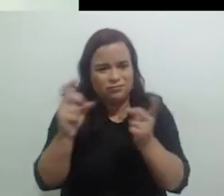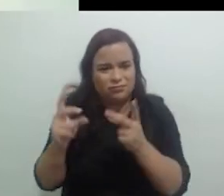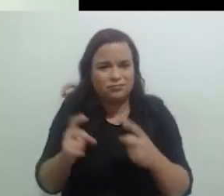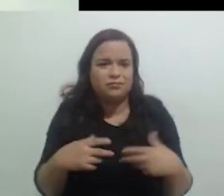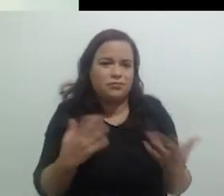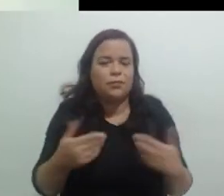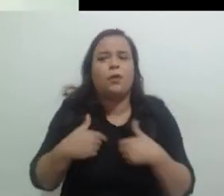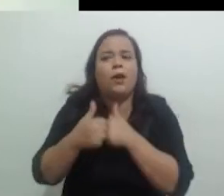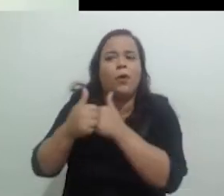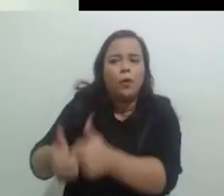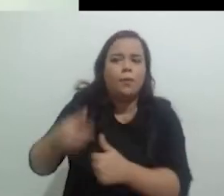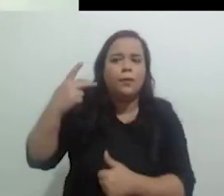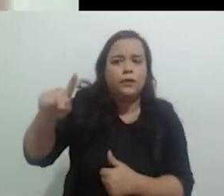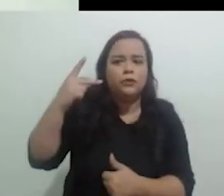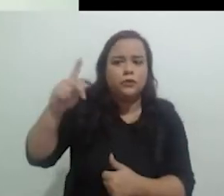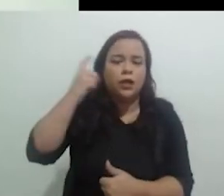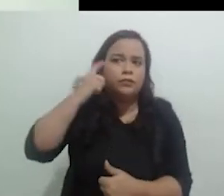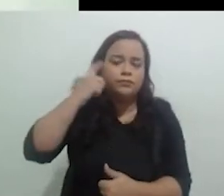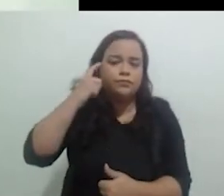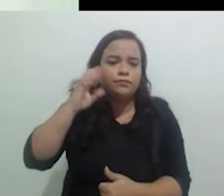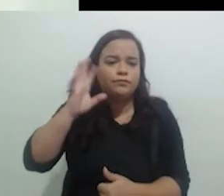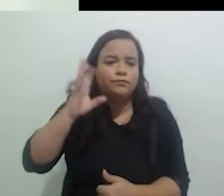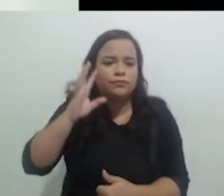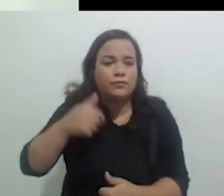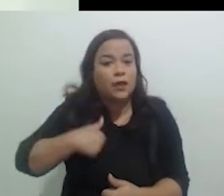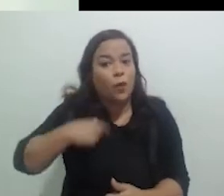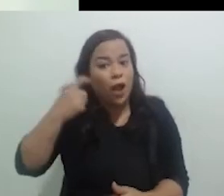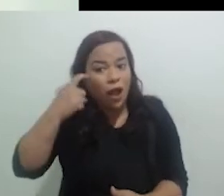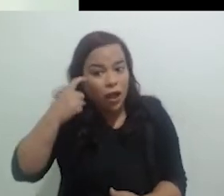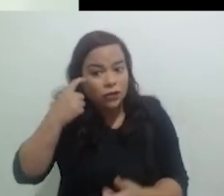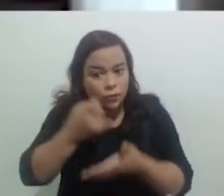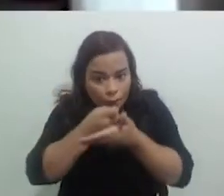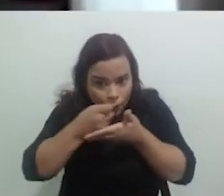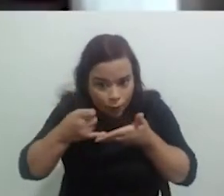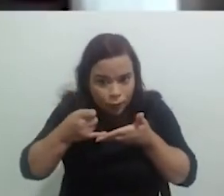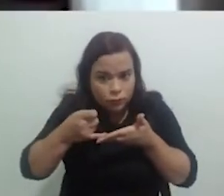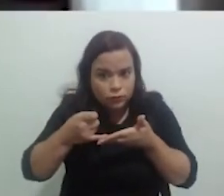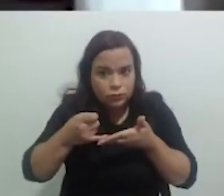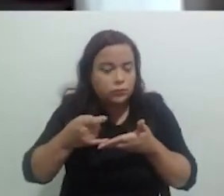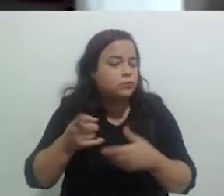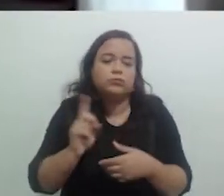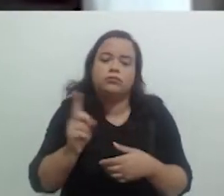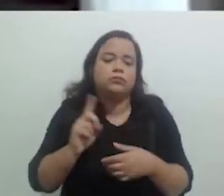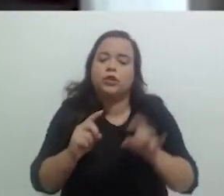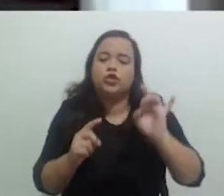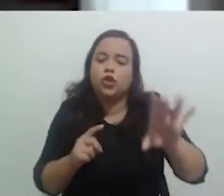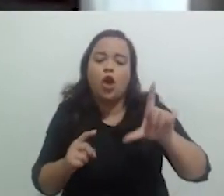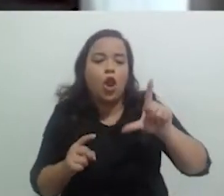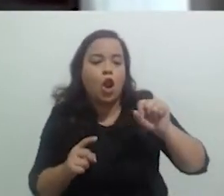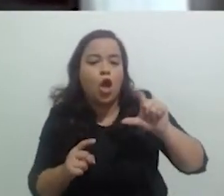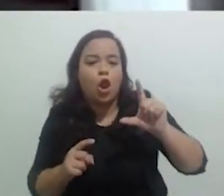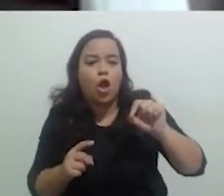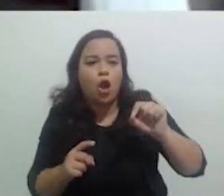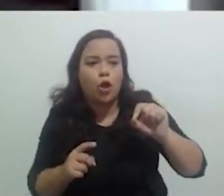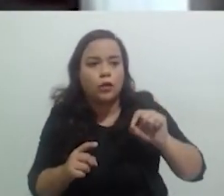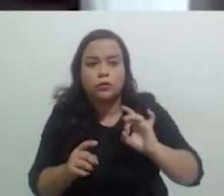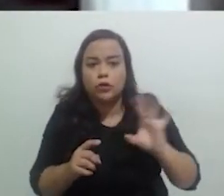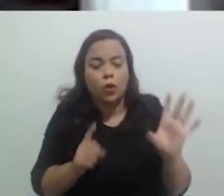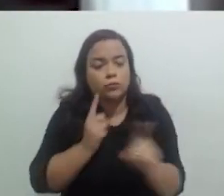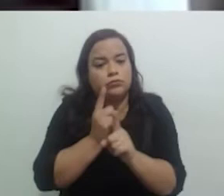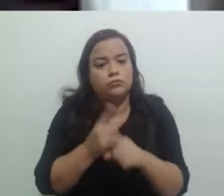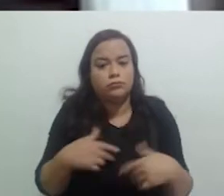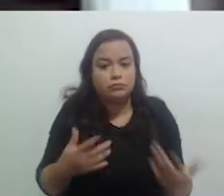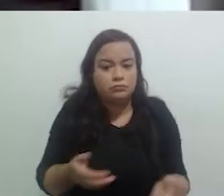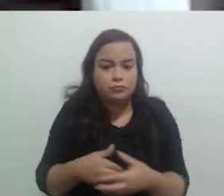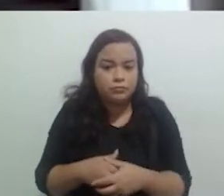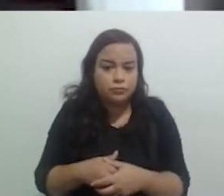Eu tinha entendido que tinha sido apreendido cocaína, mas foi só Loló. Não, foi não, só Loló. É. Ok. Aí, eu não sabia o que era essa Loló. A minha procedência foi só